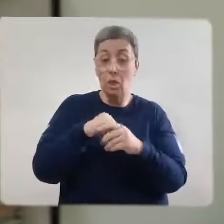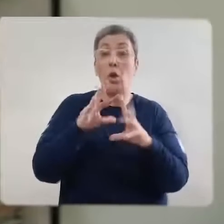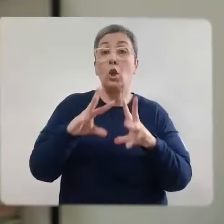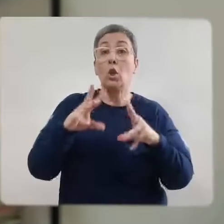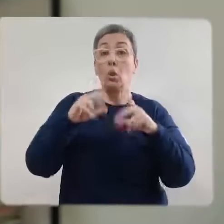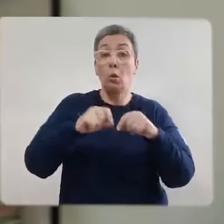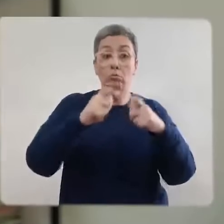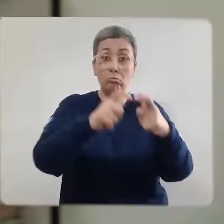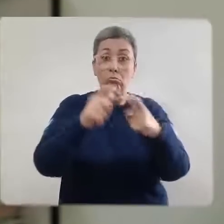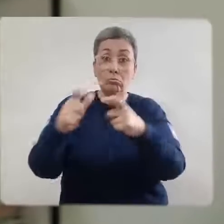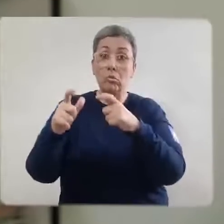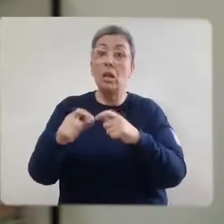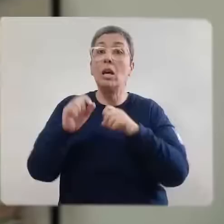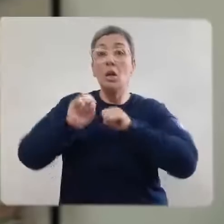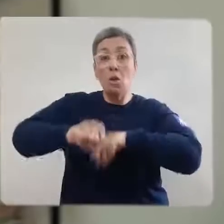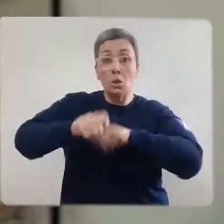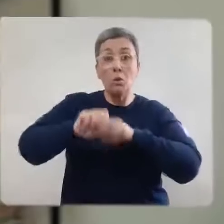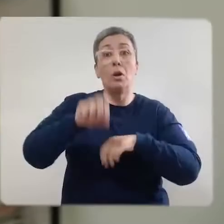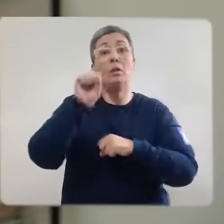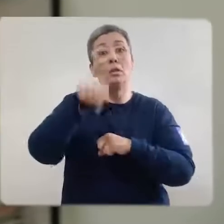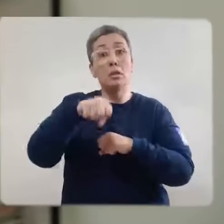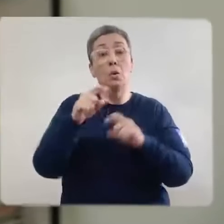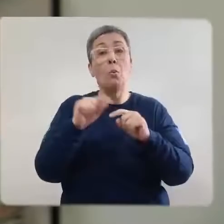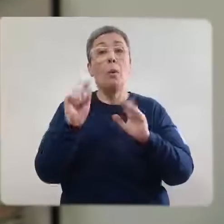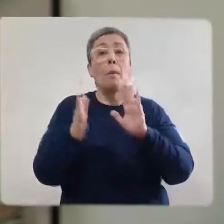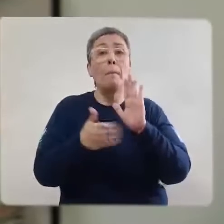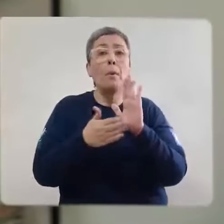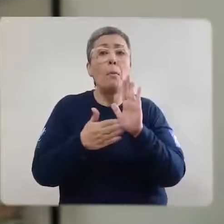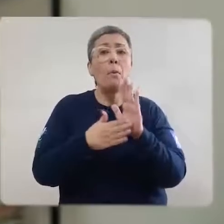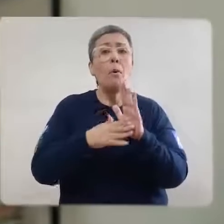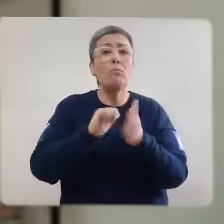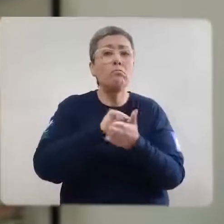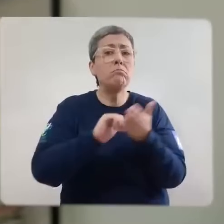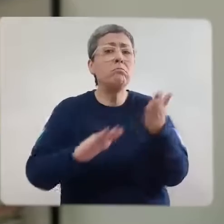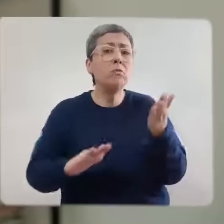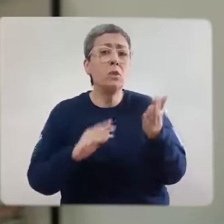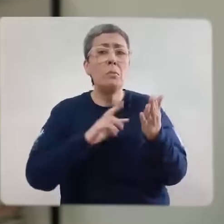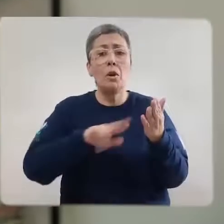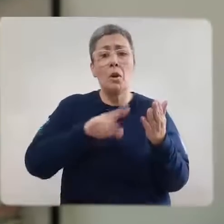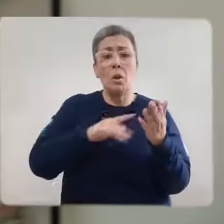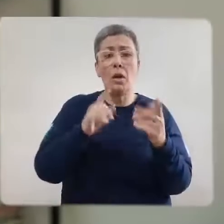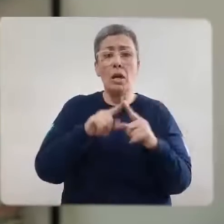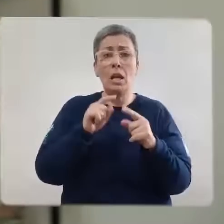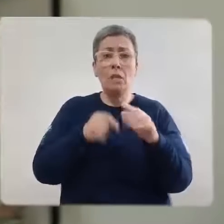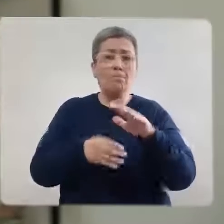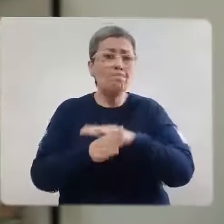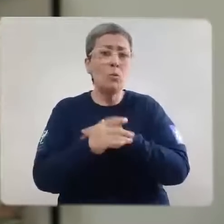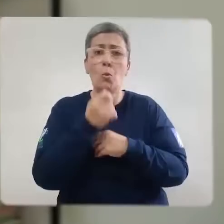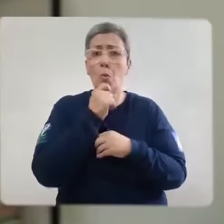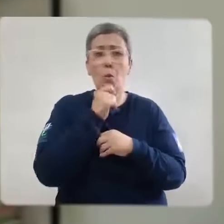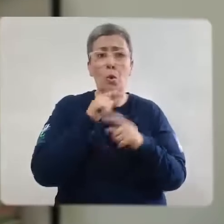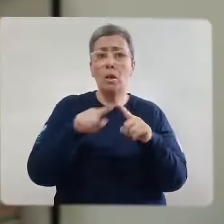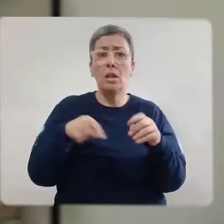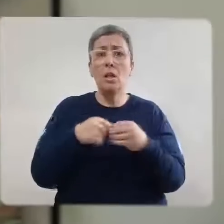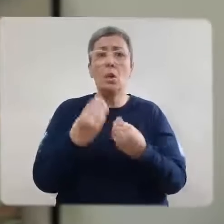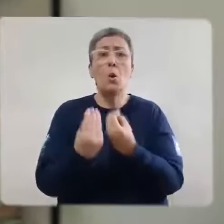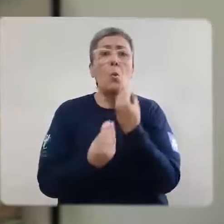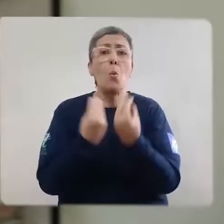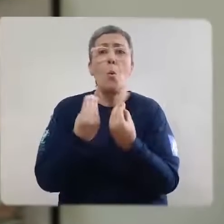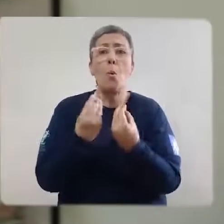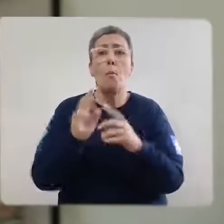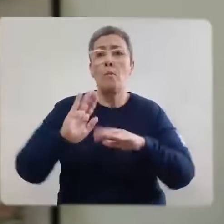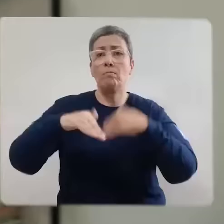educam, ensinam. Então, qual é a proposta de atividade para uma criança que não tem permanência? De que forma nós